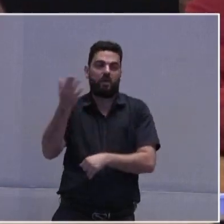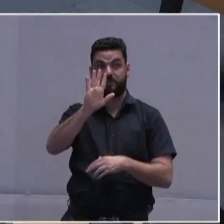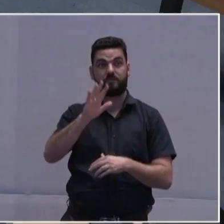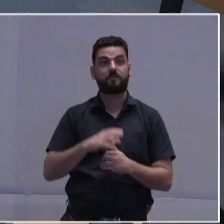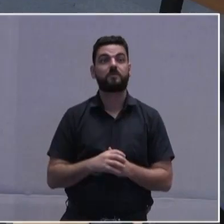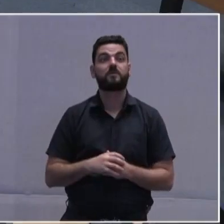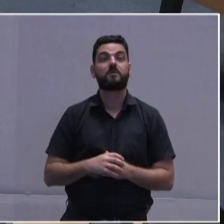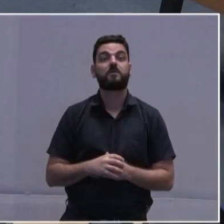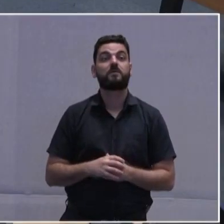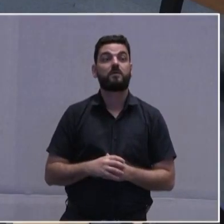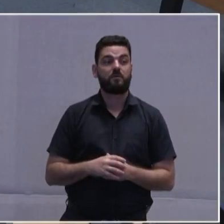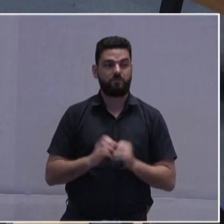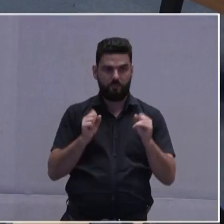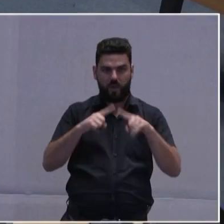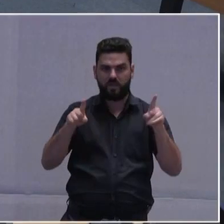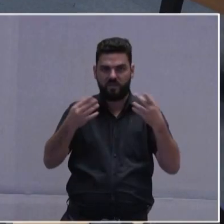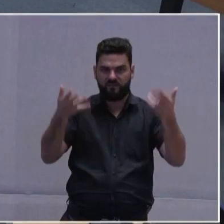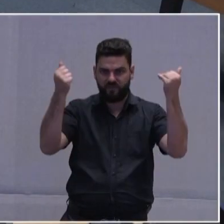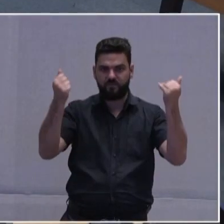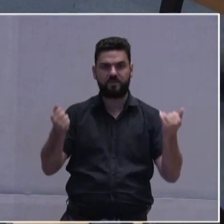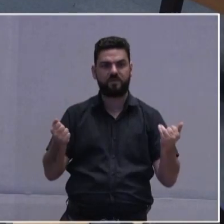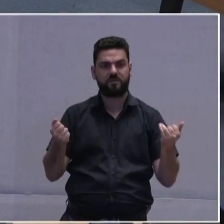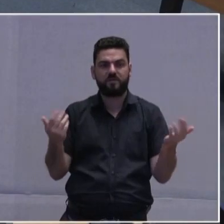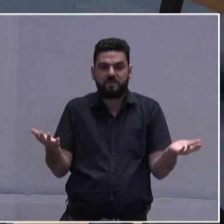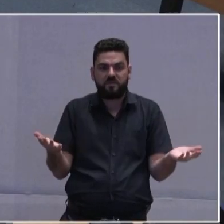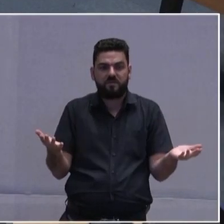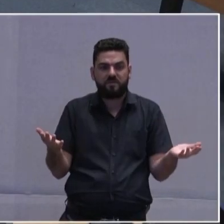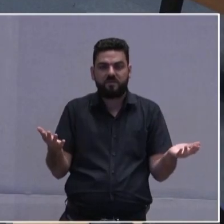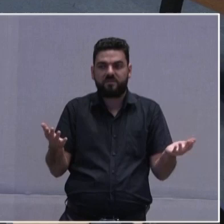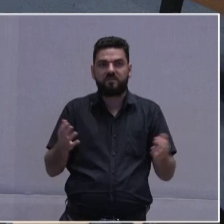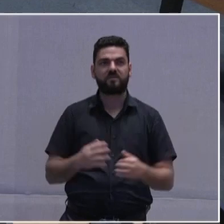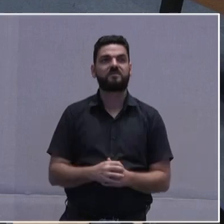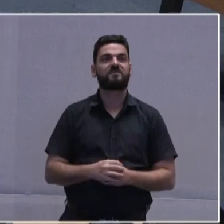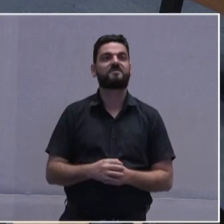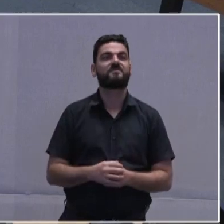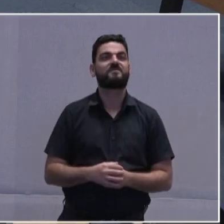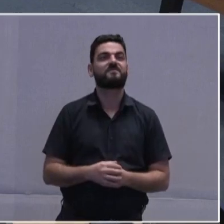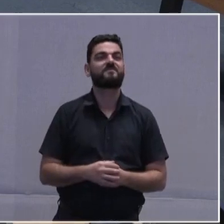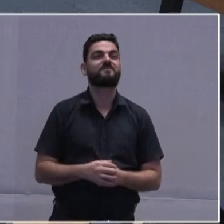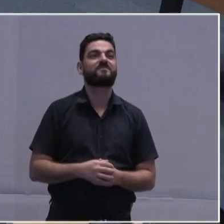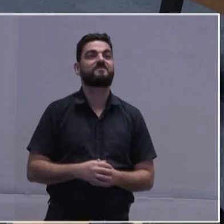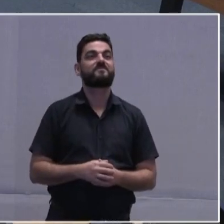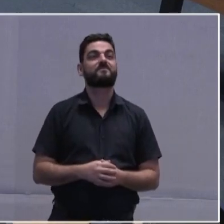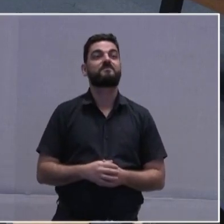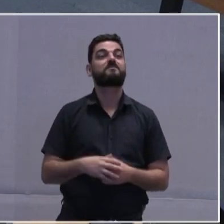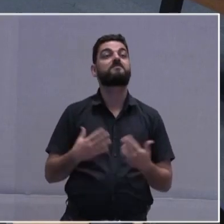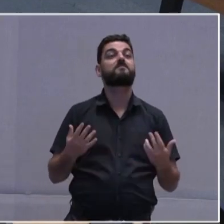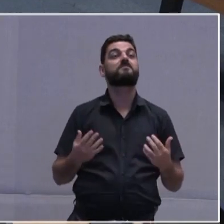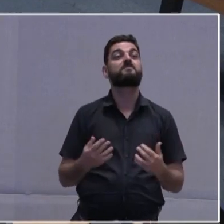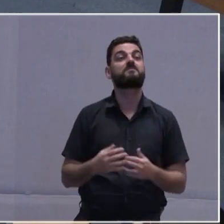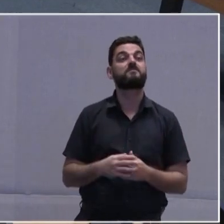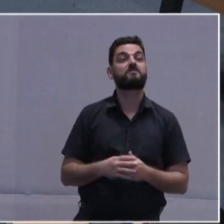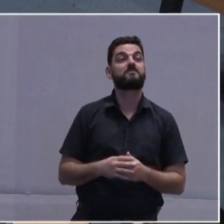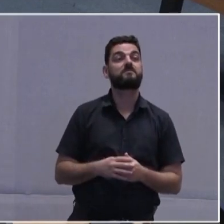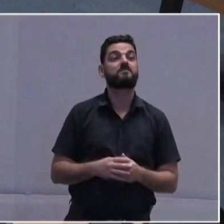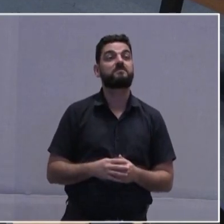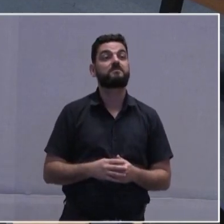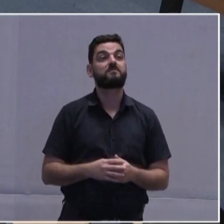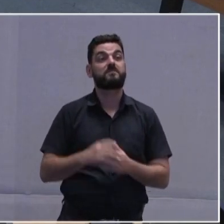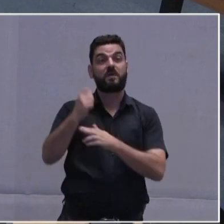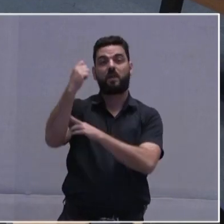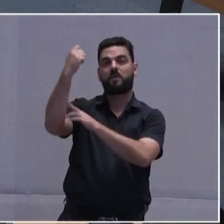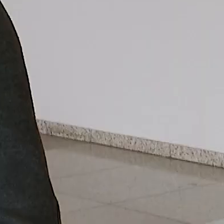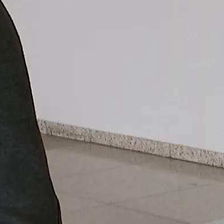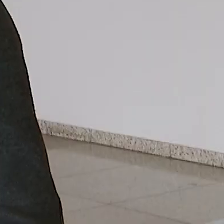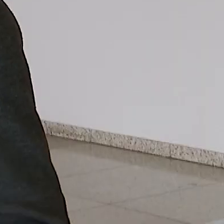reflexão acerca do contraste entre os avanços nas políticas públicas voltadas ao sego e ao crescimento do discurso